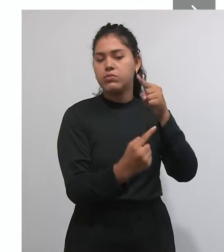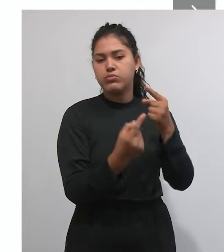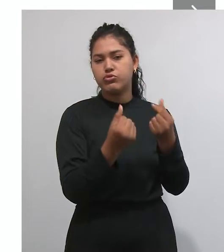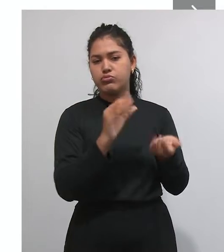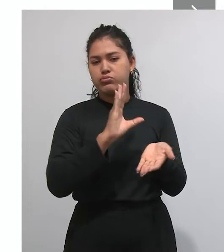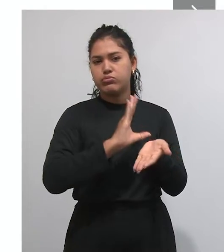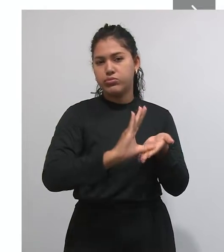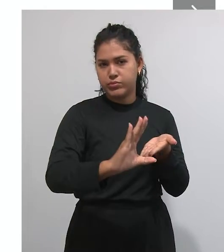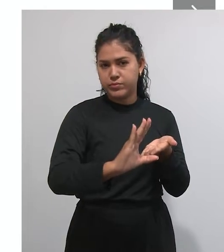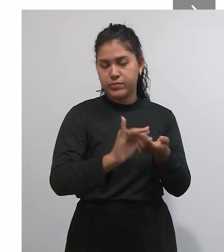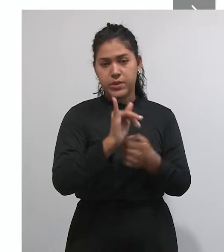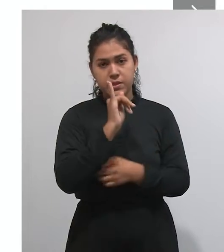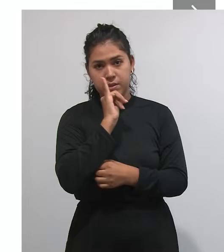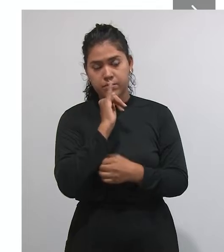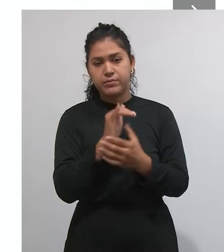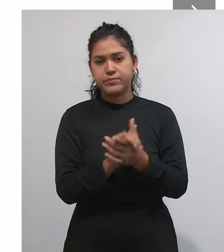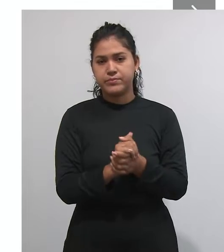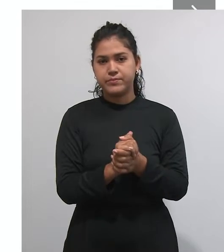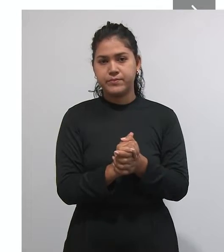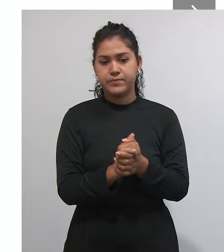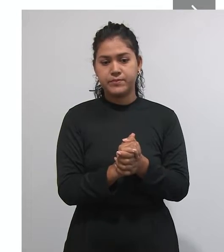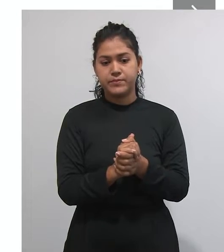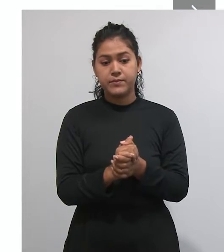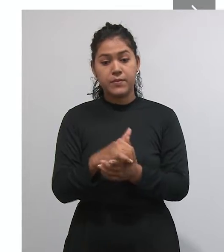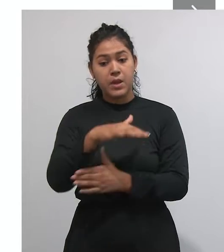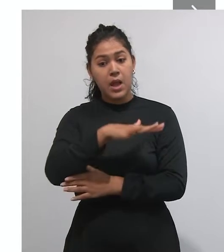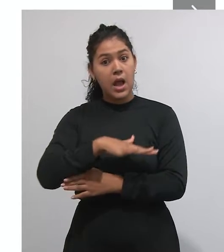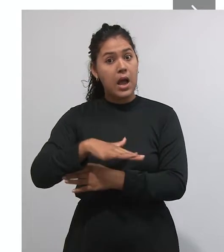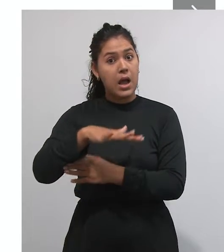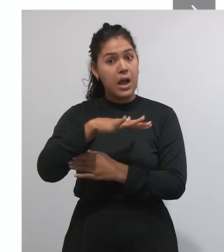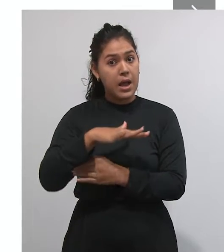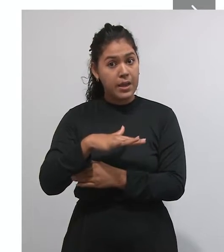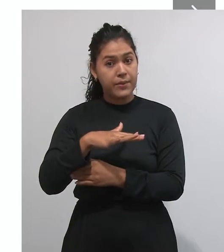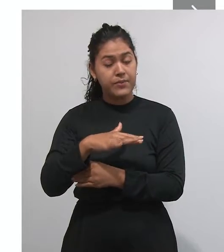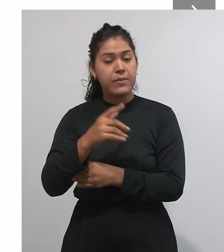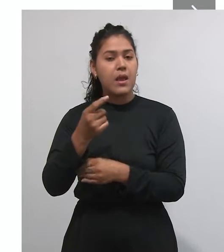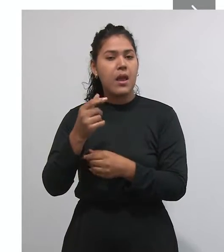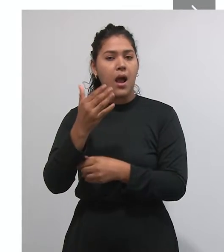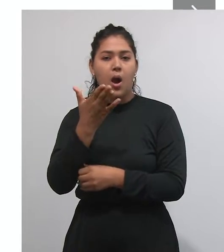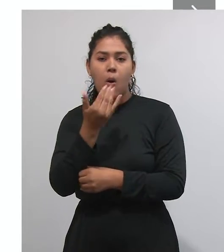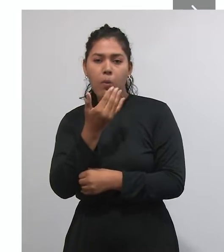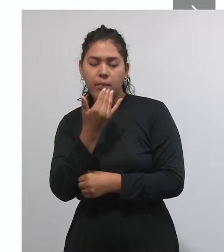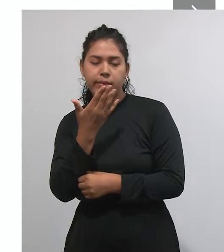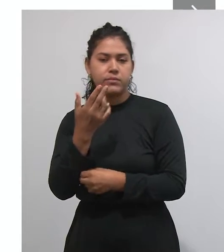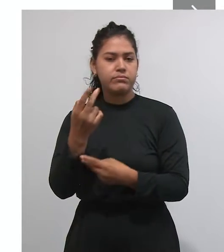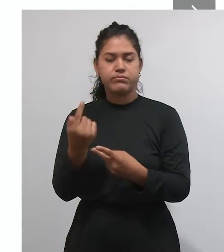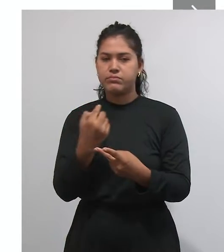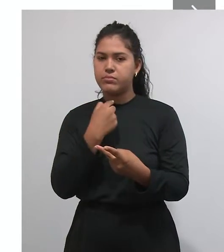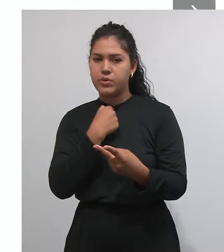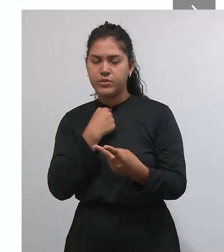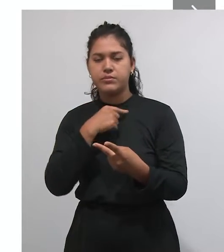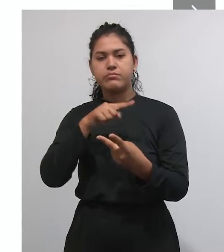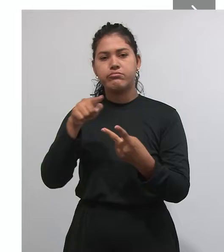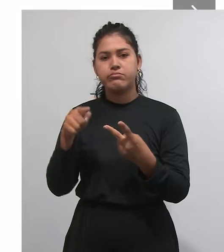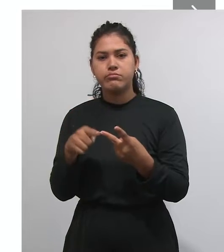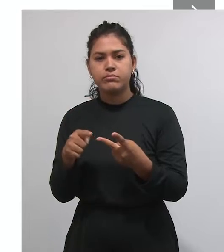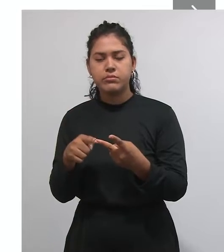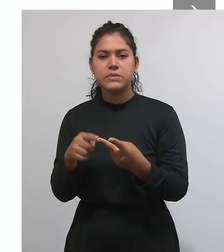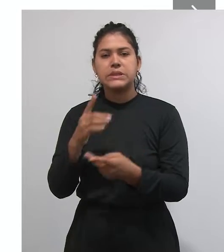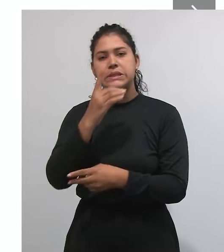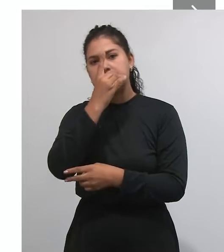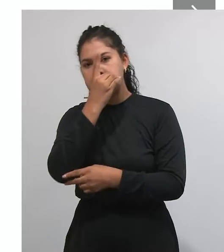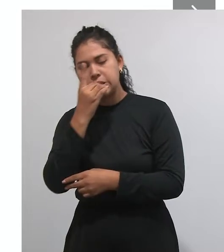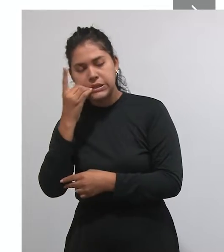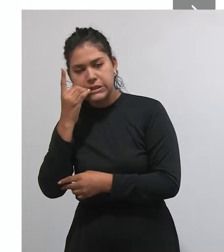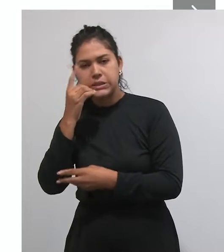não podem ser investidos em programas de alimentação. Aí a gente está falando especialmente do Fundeb. Não podem ser investidos em